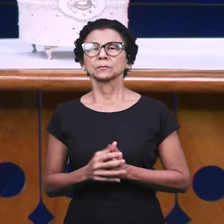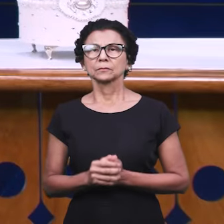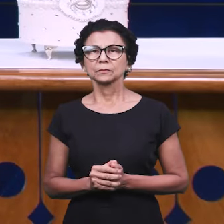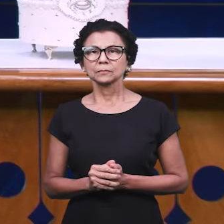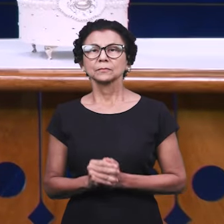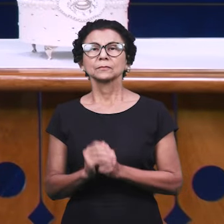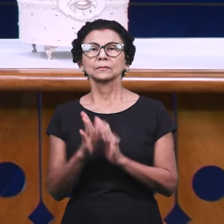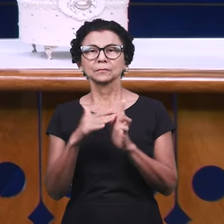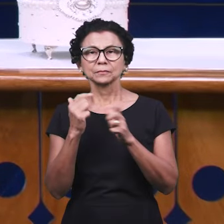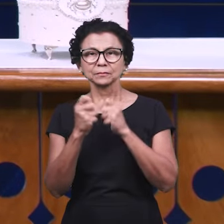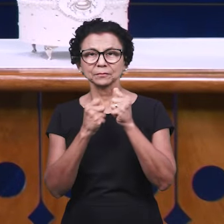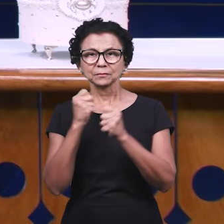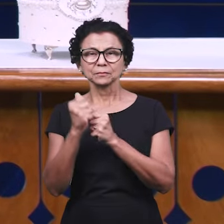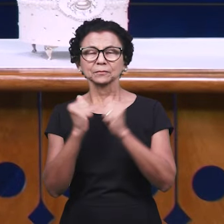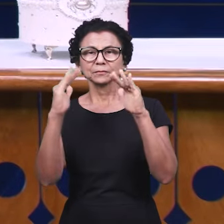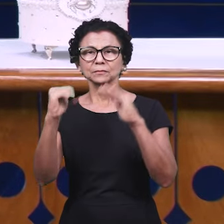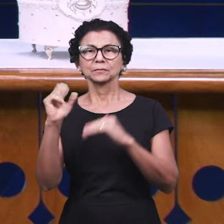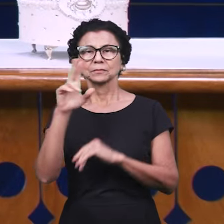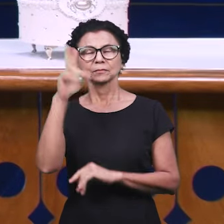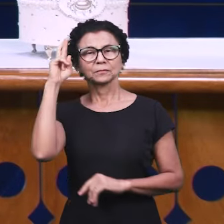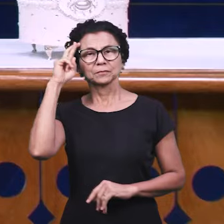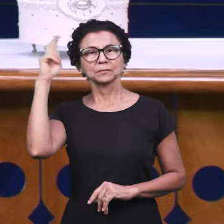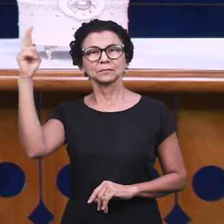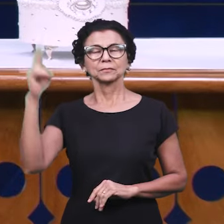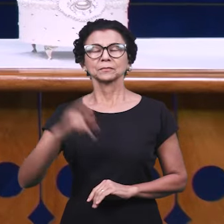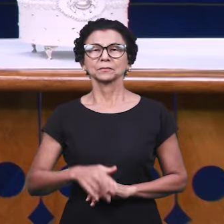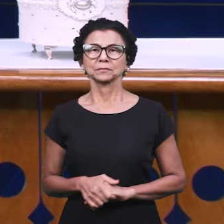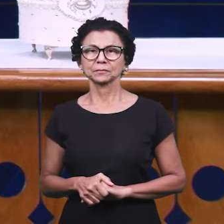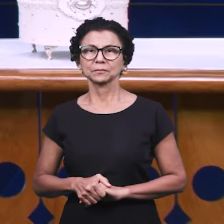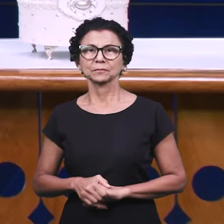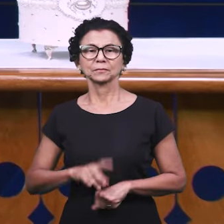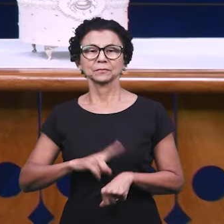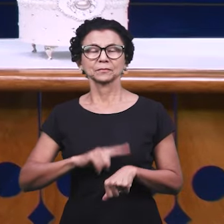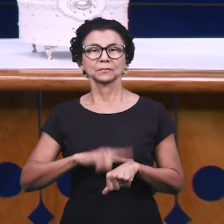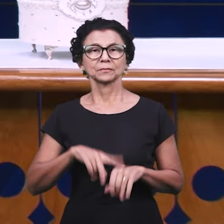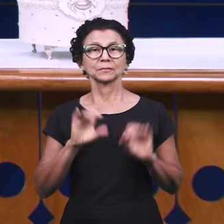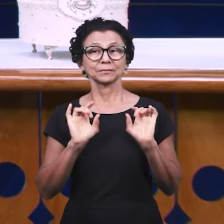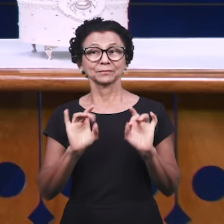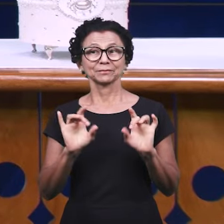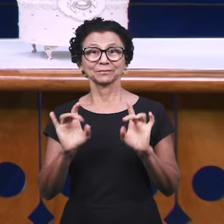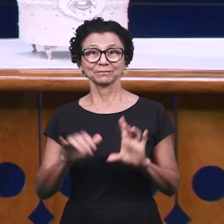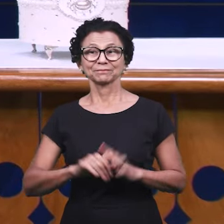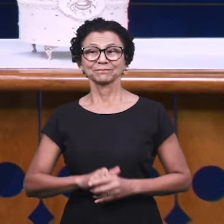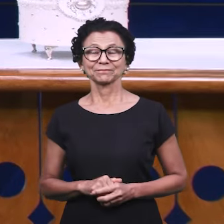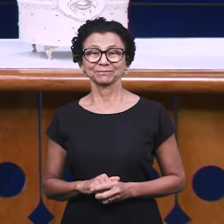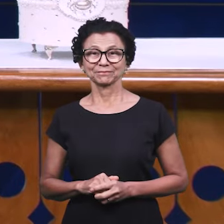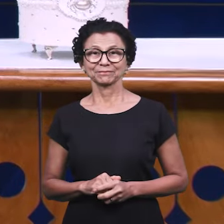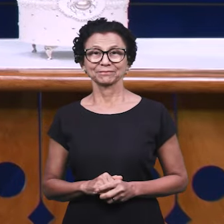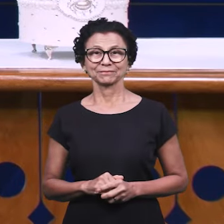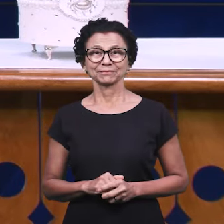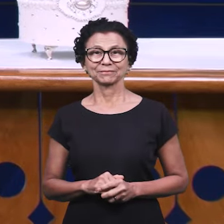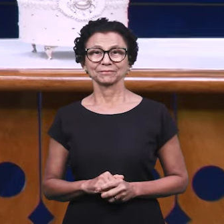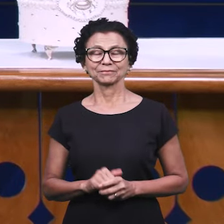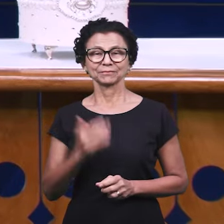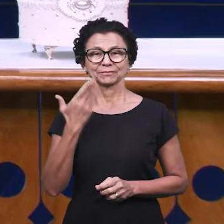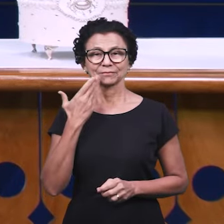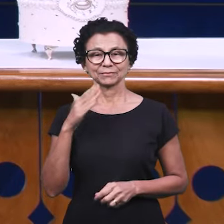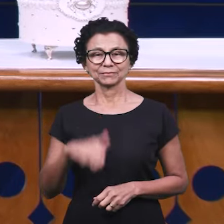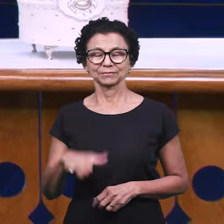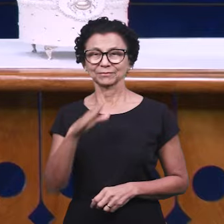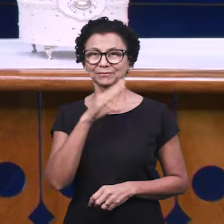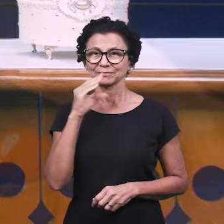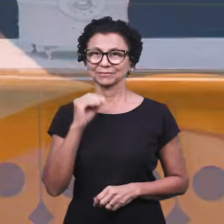Aleluia, louvado seja o nome do Senhor. Agora vamos ter um momento muito especial, que é o louvor das nossas crianças, intermediários